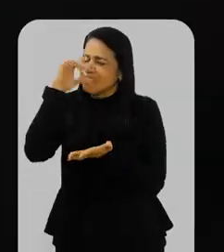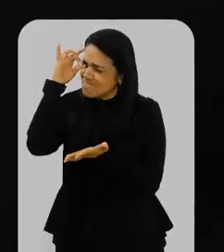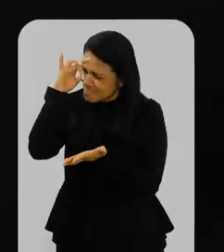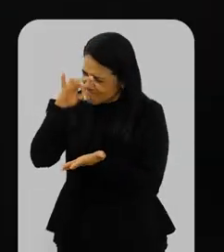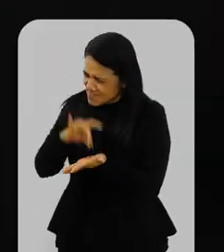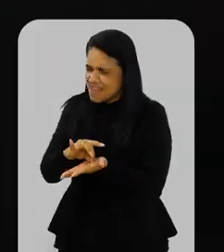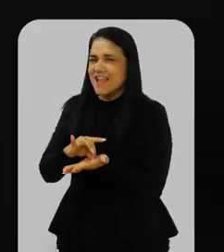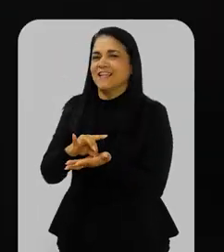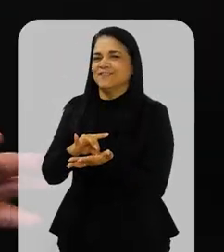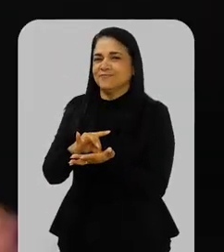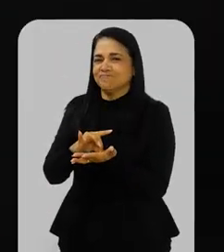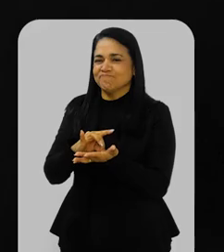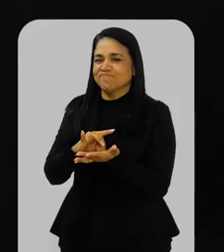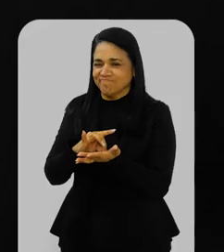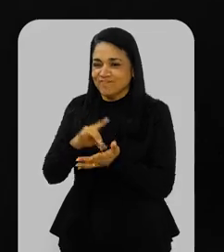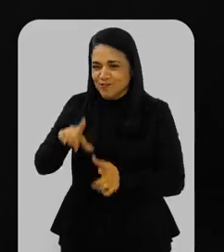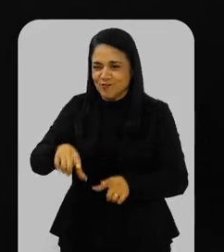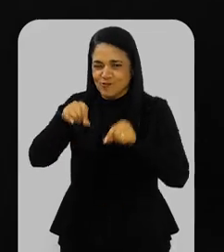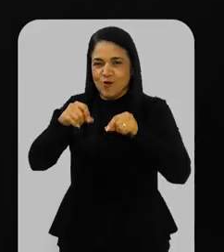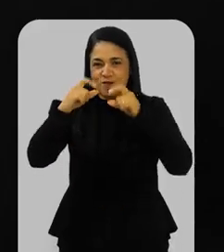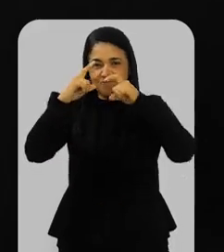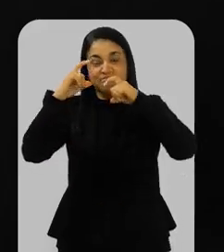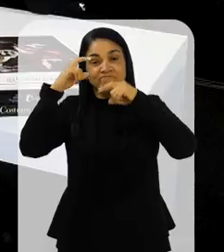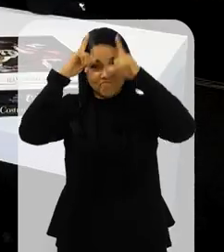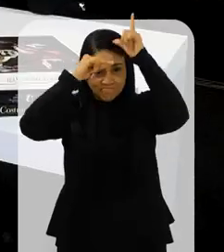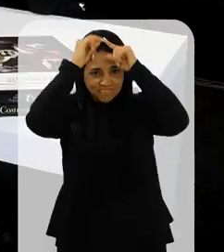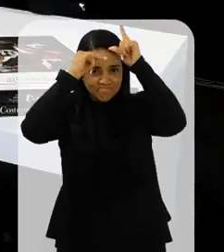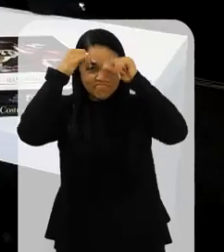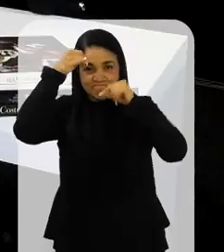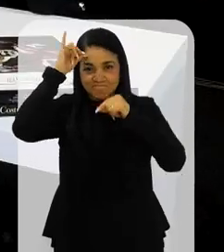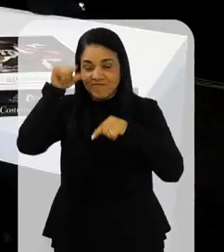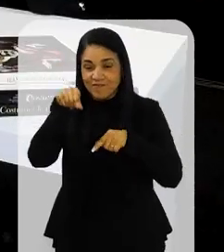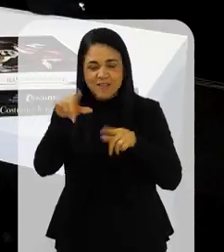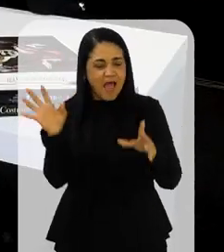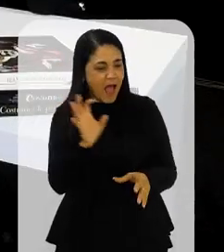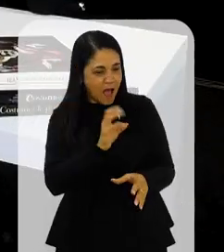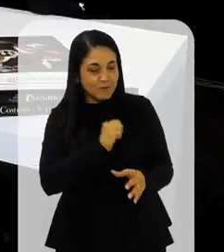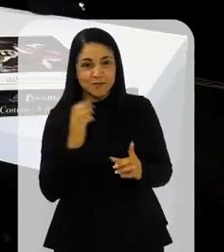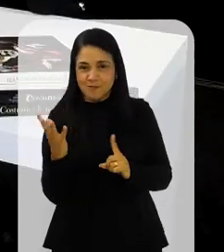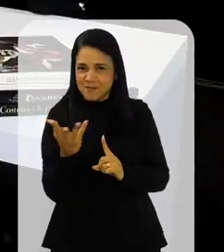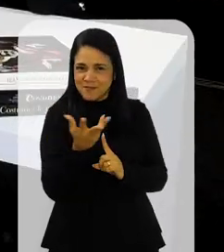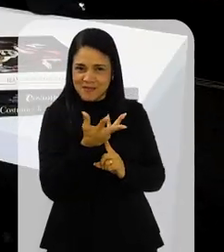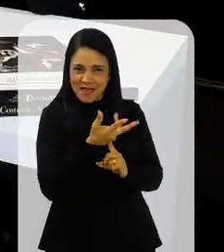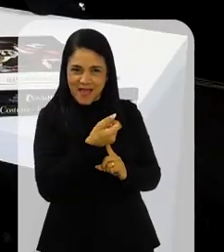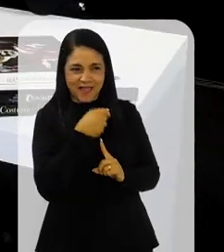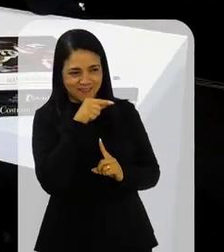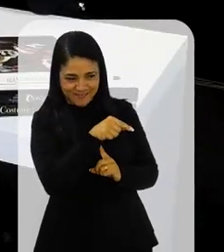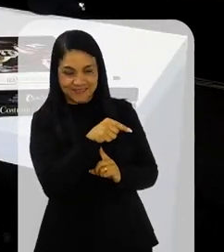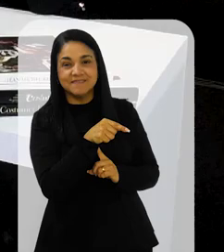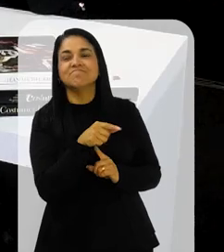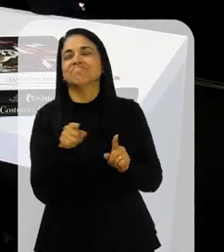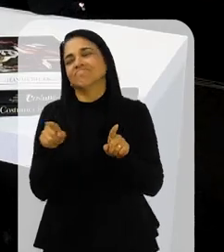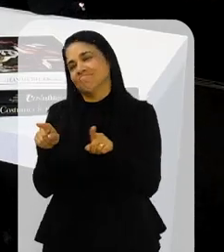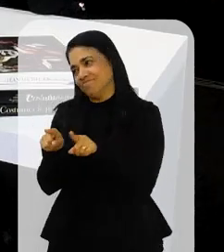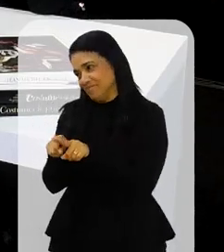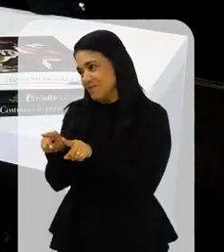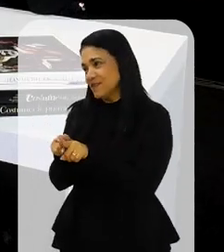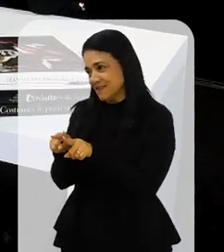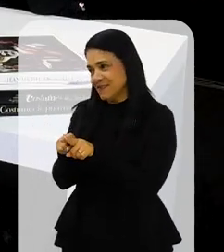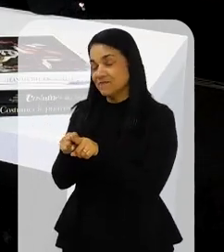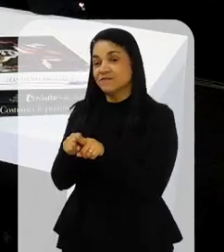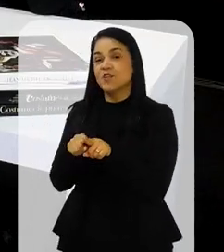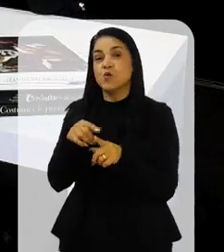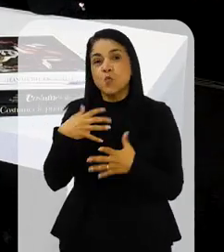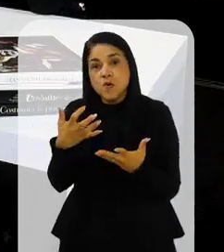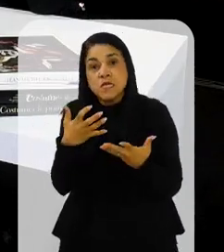bem, não errei não, é isso mesmo. Aí é o olhar do apaixonado pela arte, né? Também. É a arte, né, que te movimentou, né?